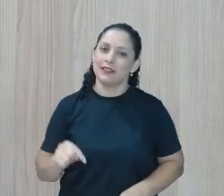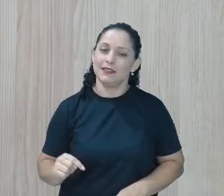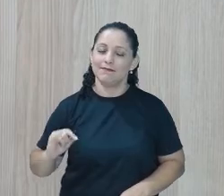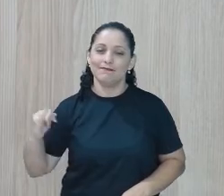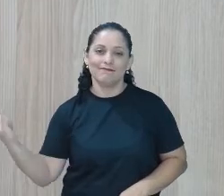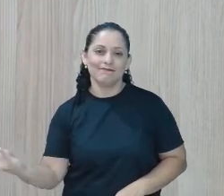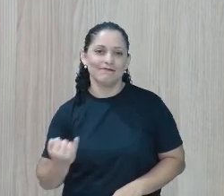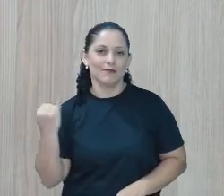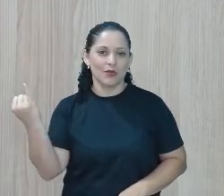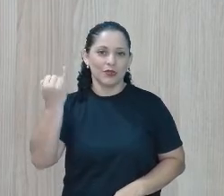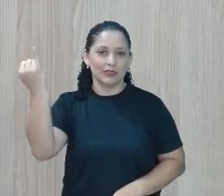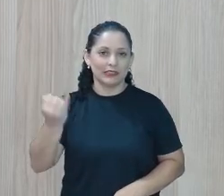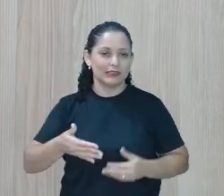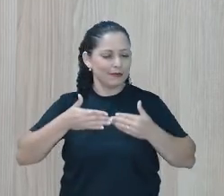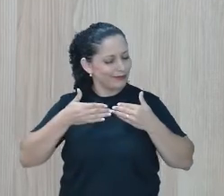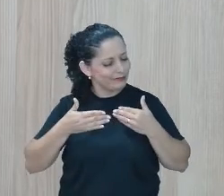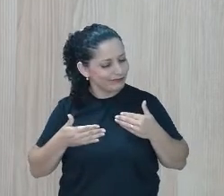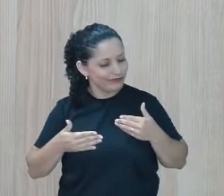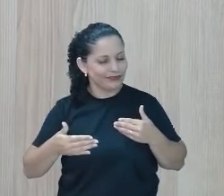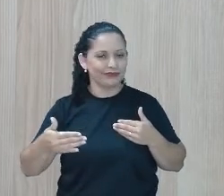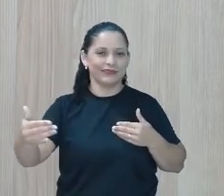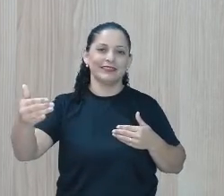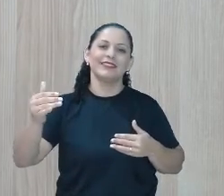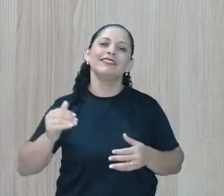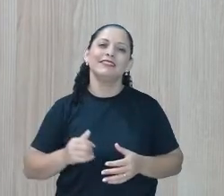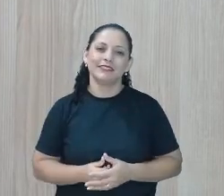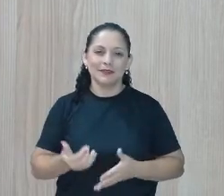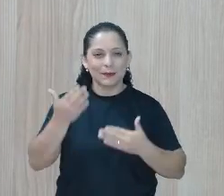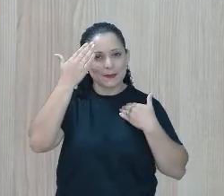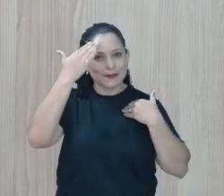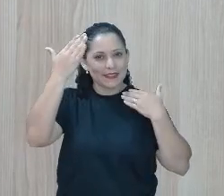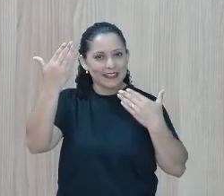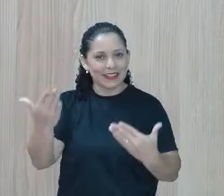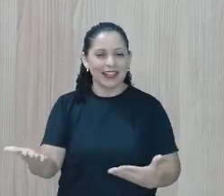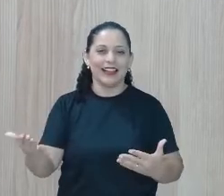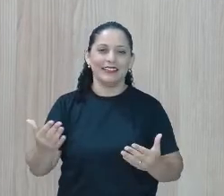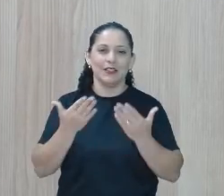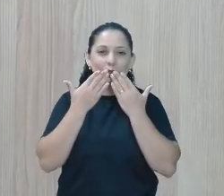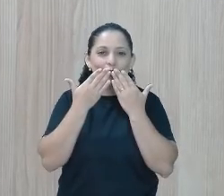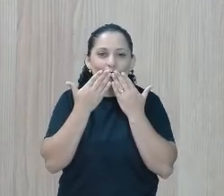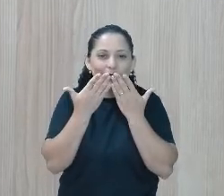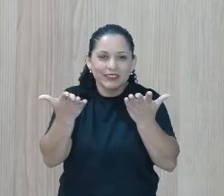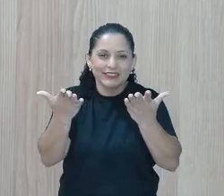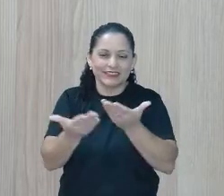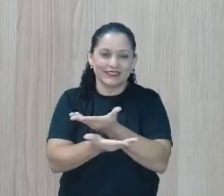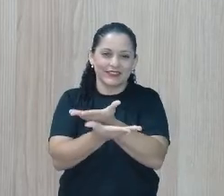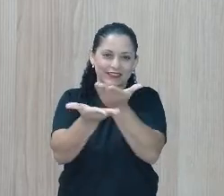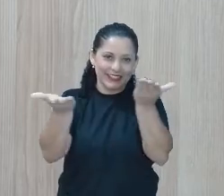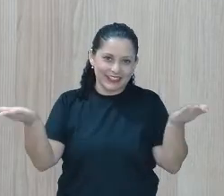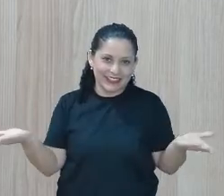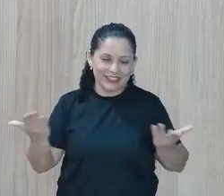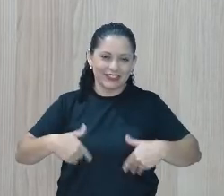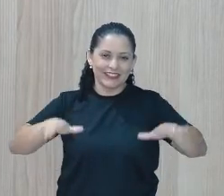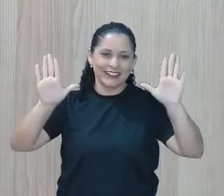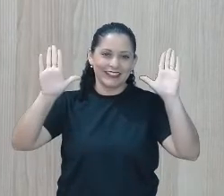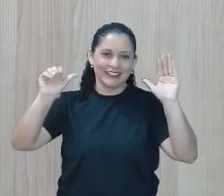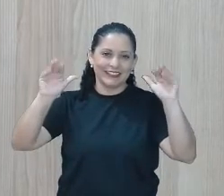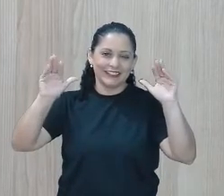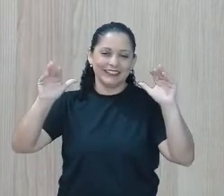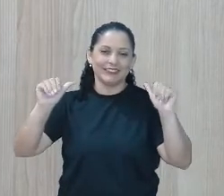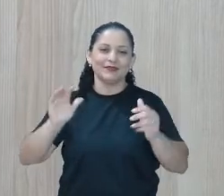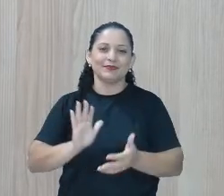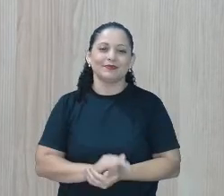muito importante, é para a vida inteira. Obrigada. Um beijo enorme para vocês e até